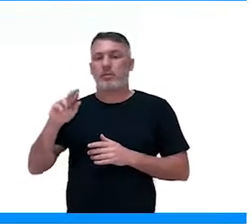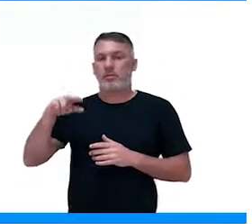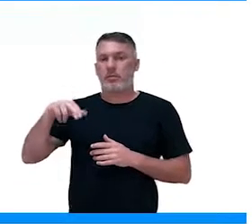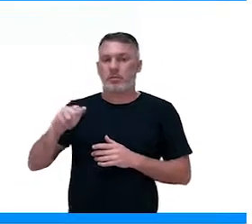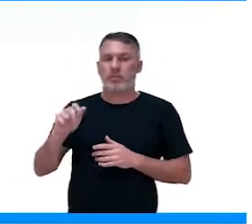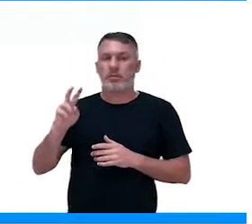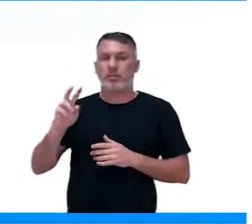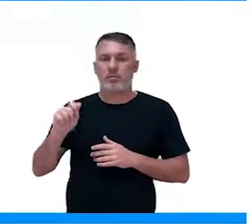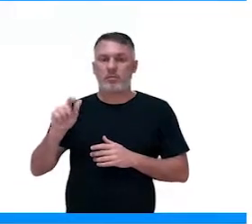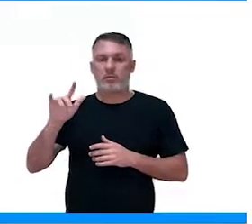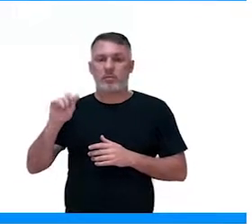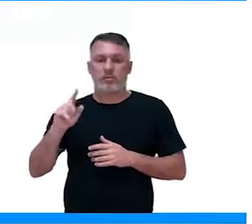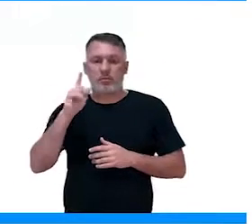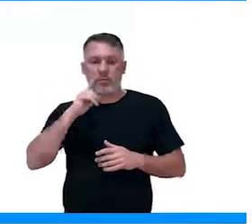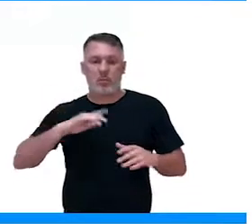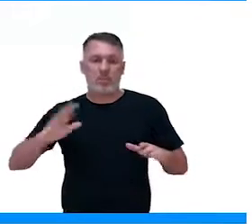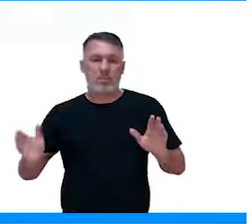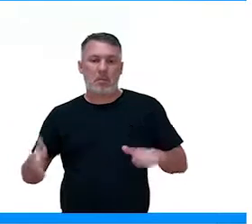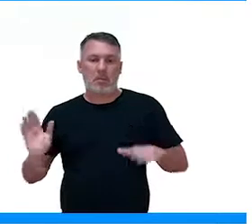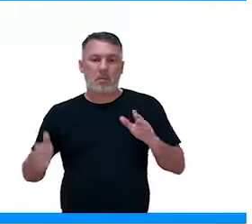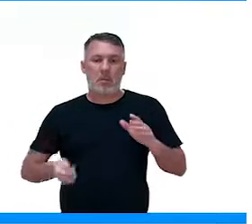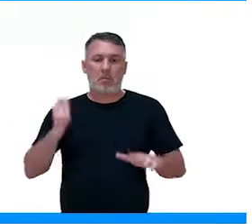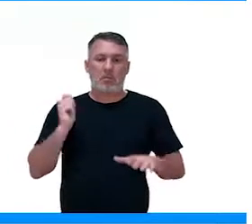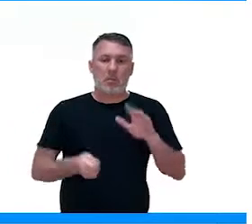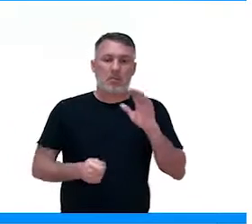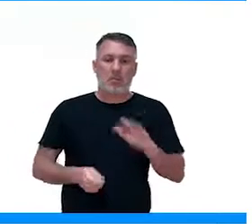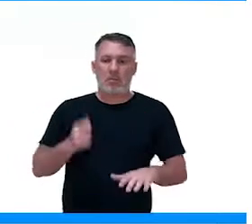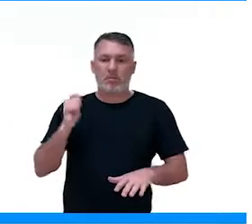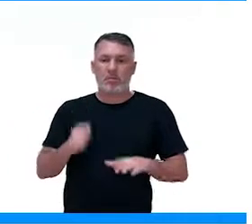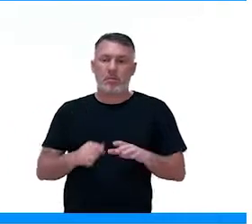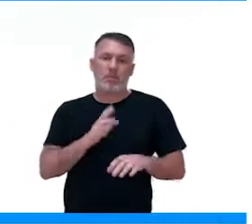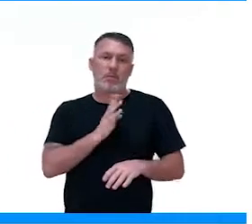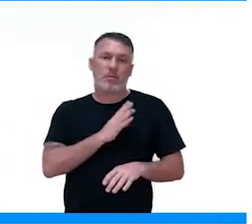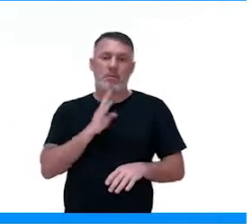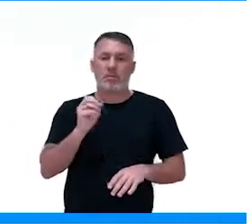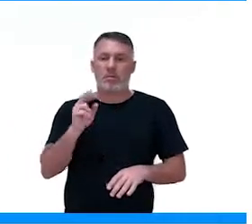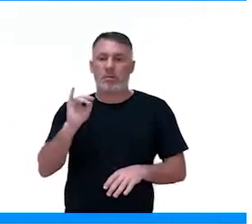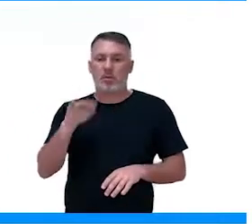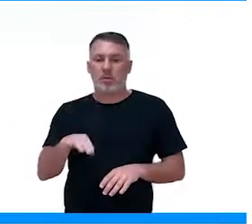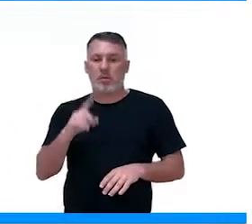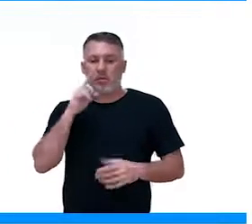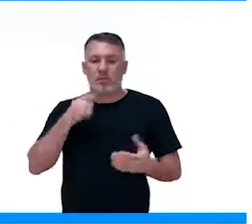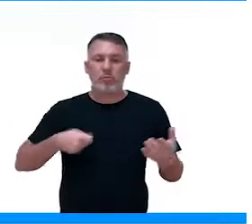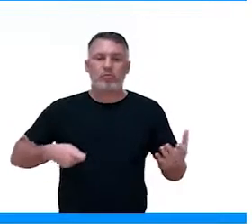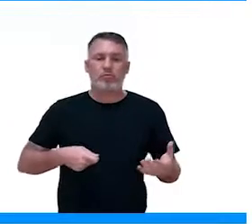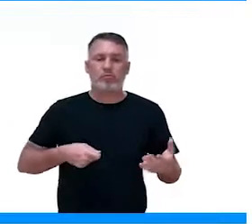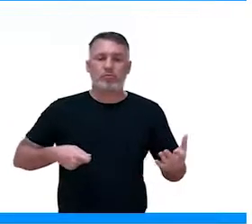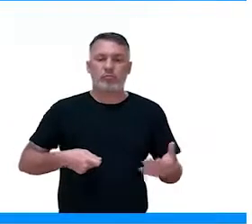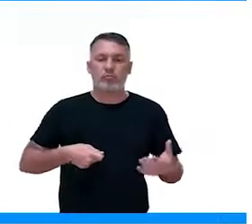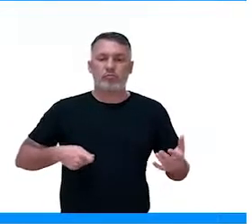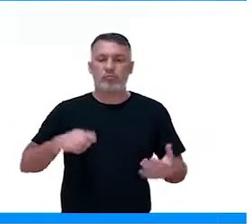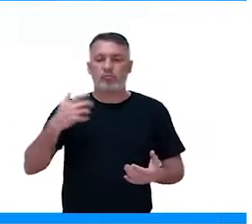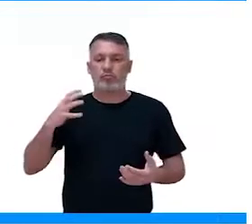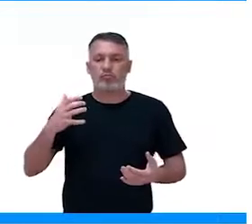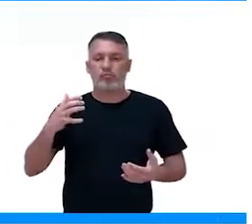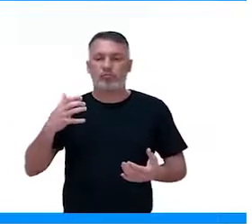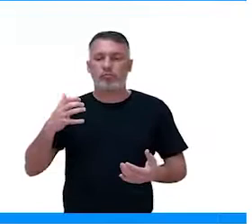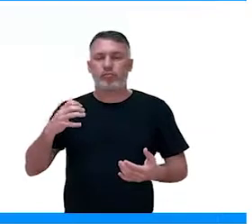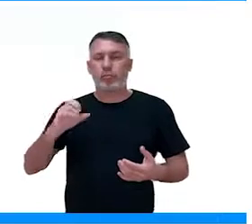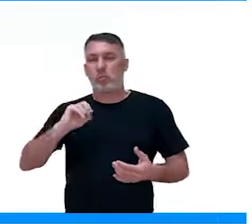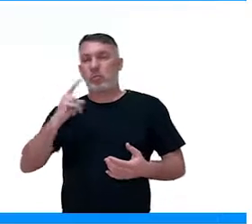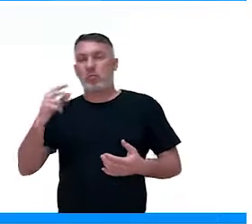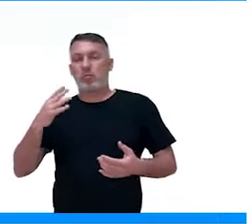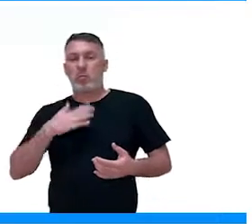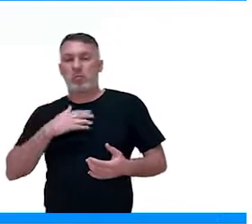Carnavalha. Repique tocou, o surdo escutou e o meu coração borim. O Ica gemeu, será que era meu quando